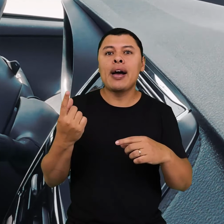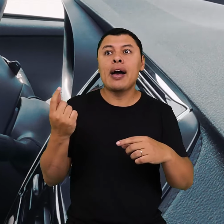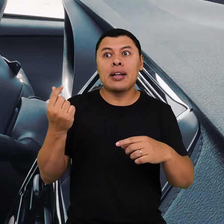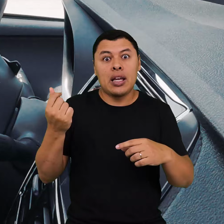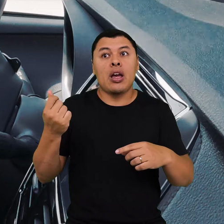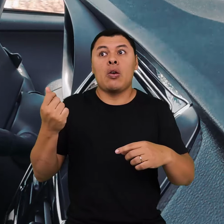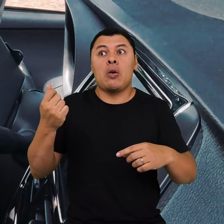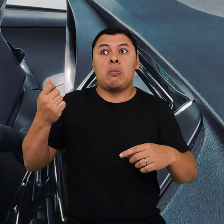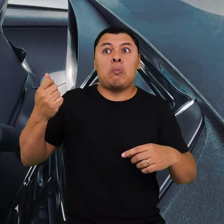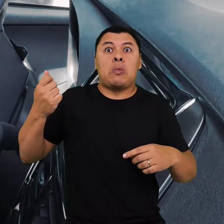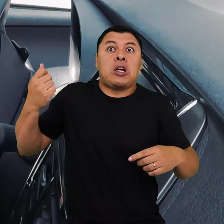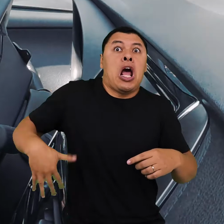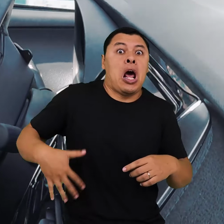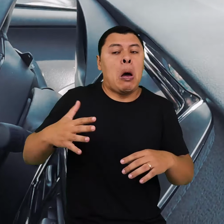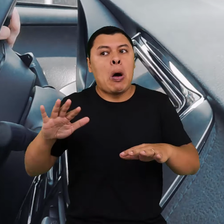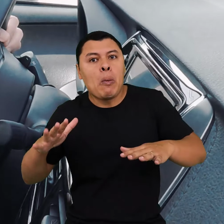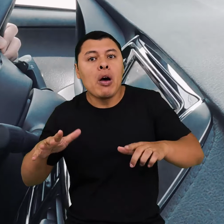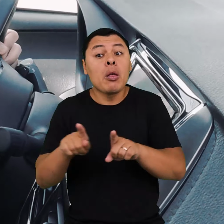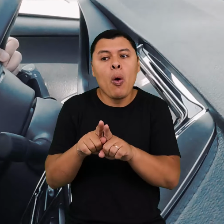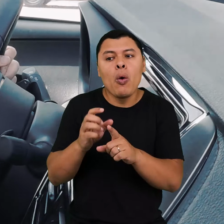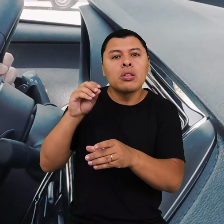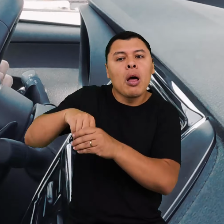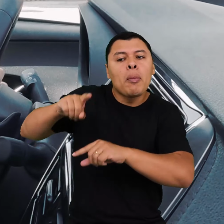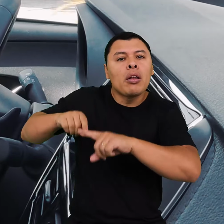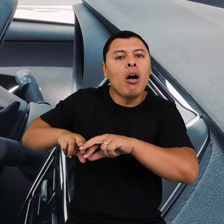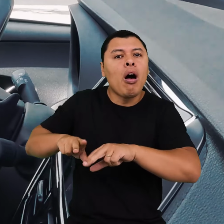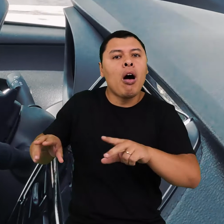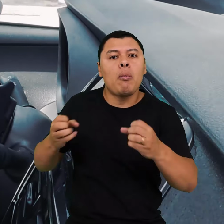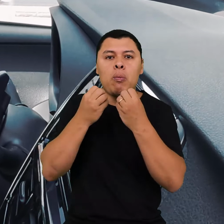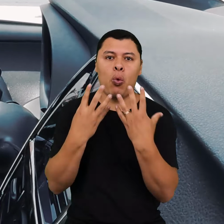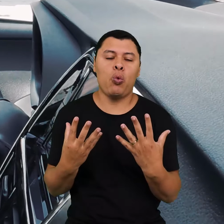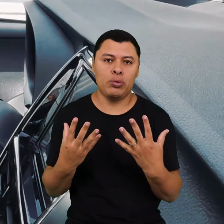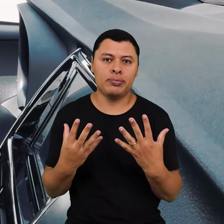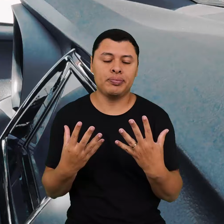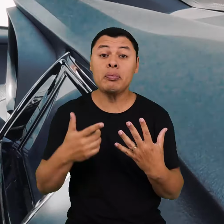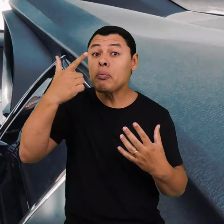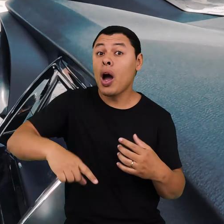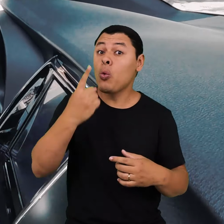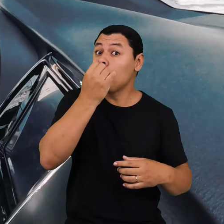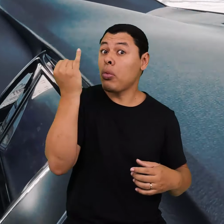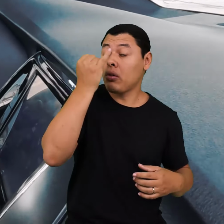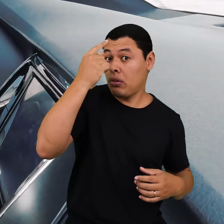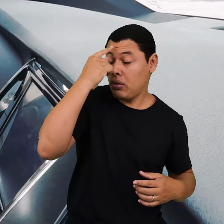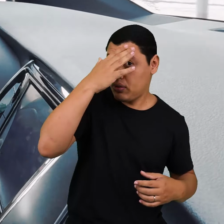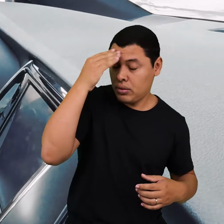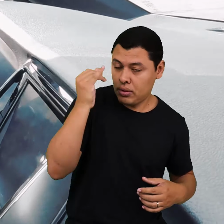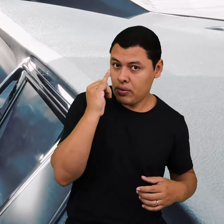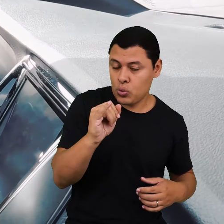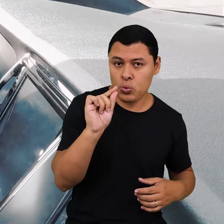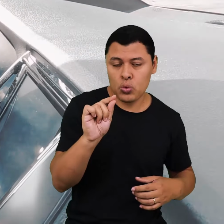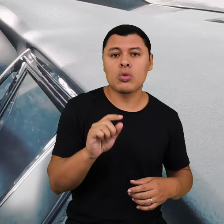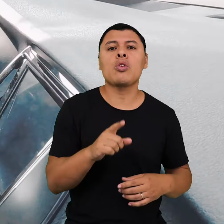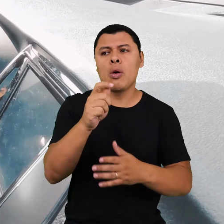também por ser um carro que tem uma entrega muito competente. E também, pessoal, isso é um detalhe importante de dizer, embora você